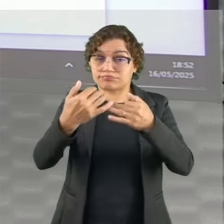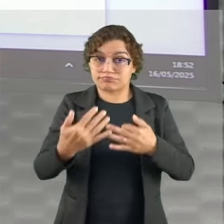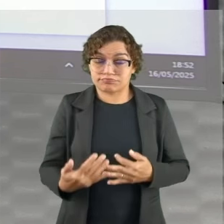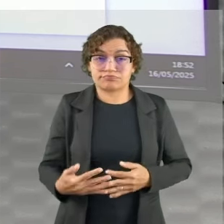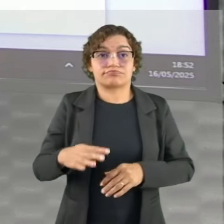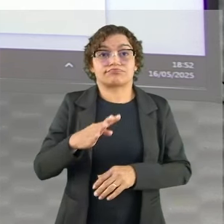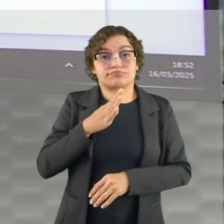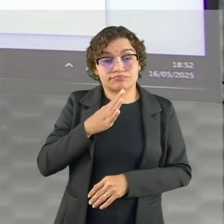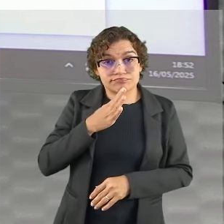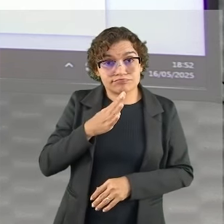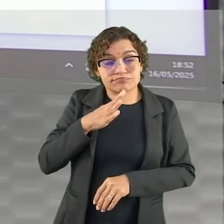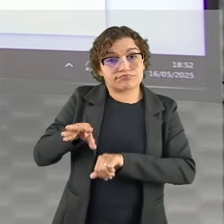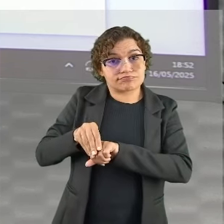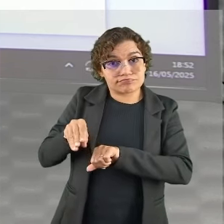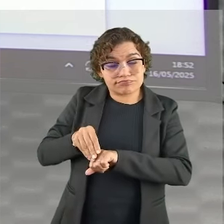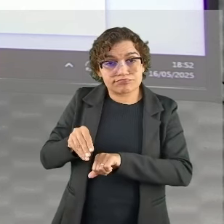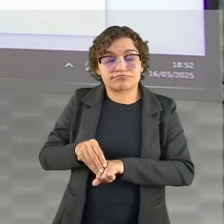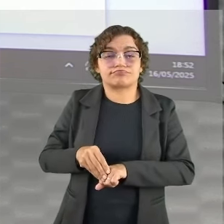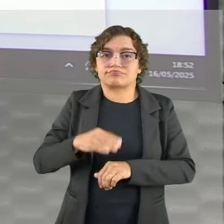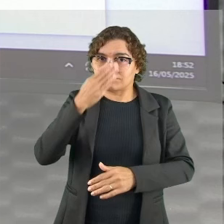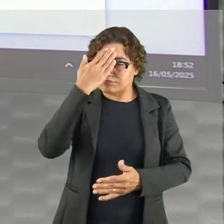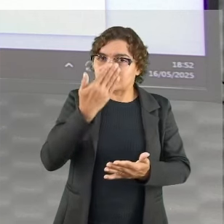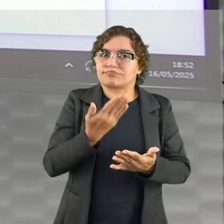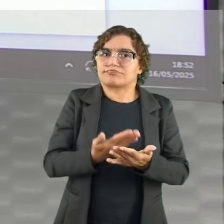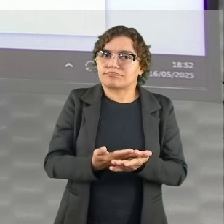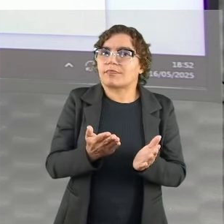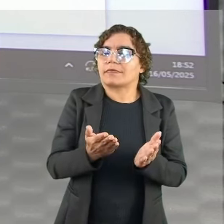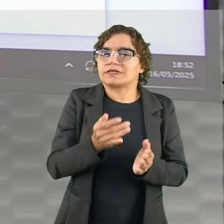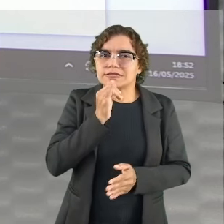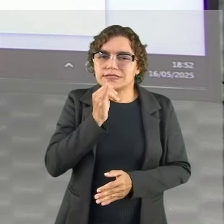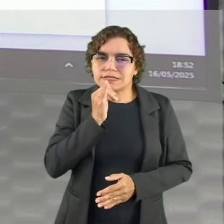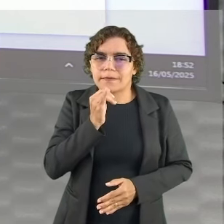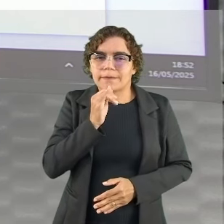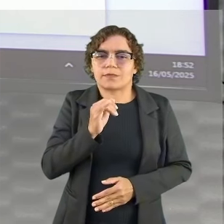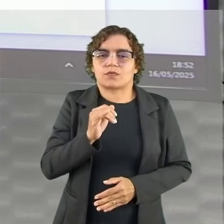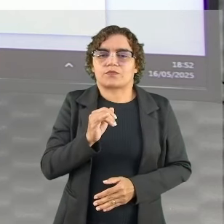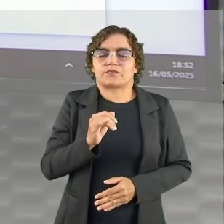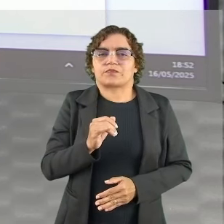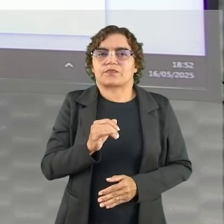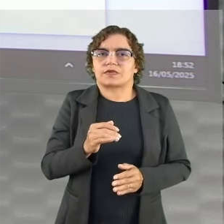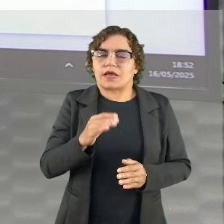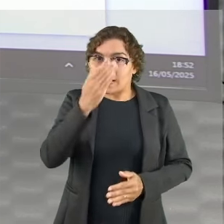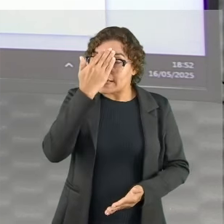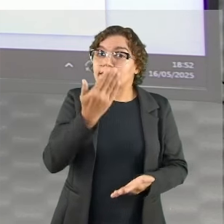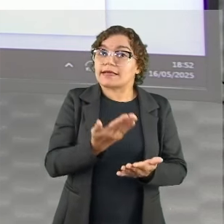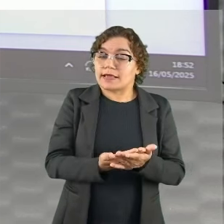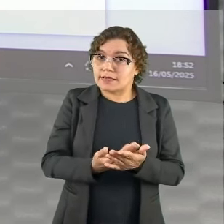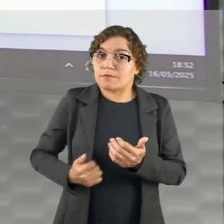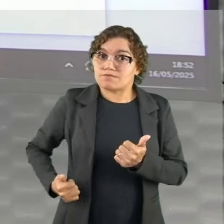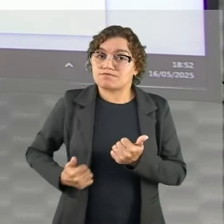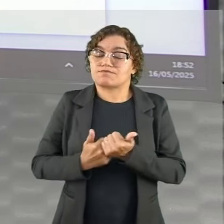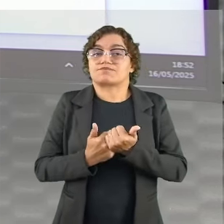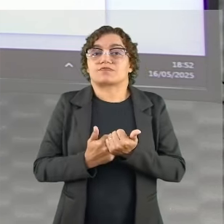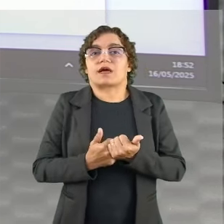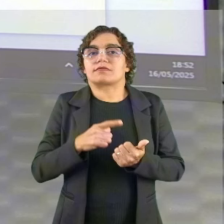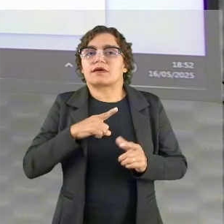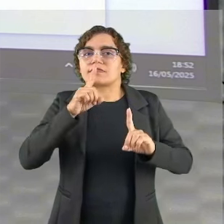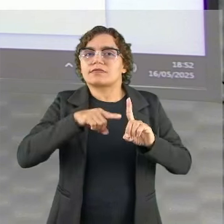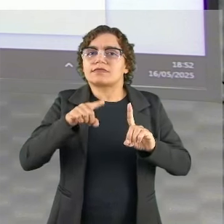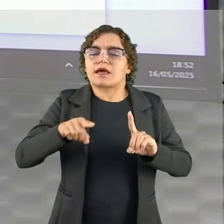conhecimento, falamos de crenças, né, e de crenças que estão fortemente apoiadas por dados